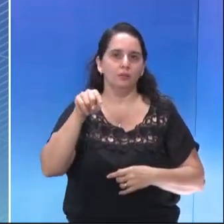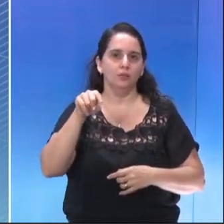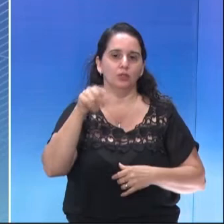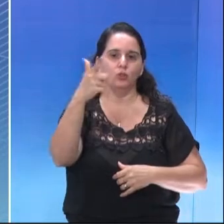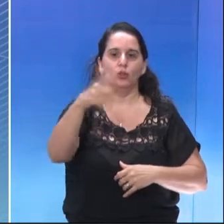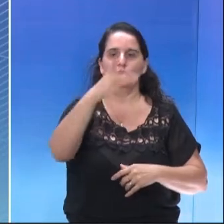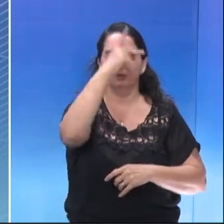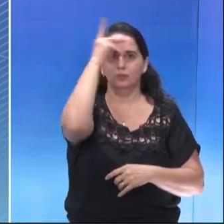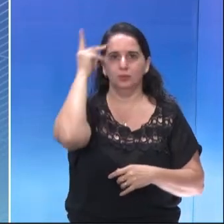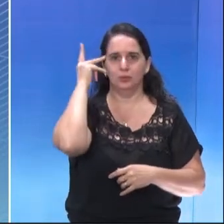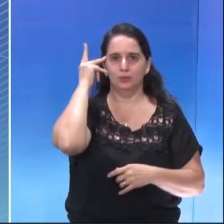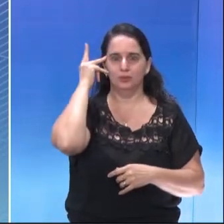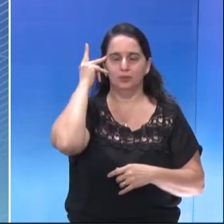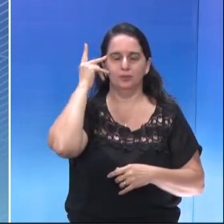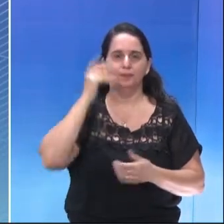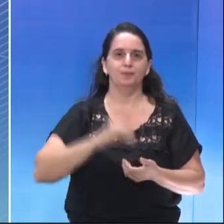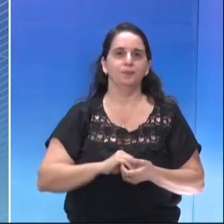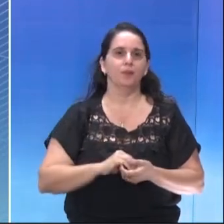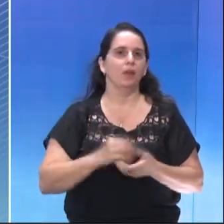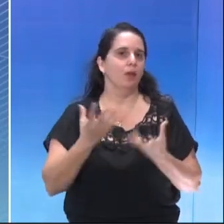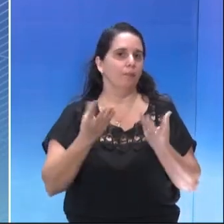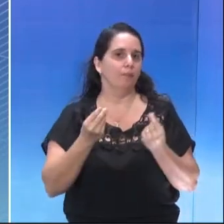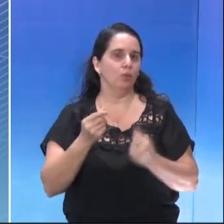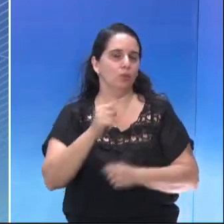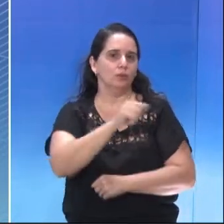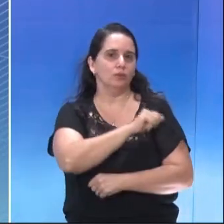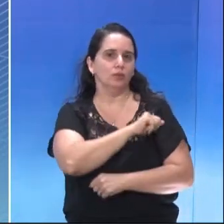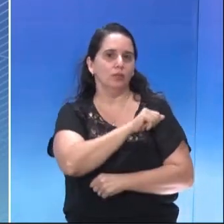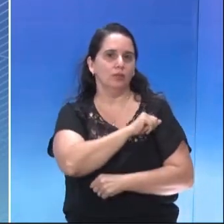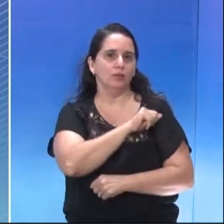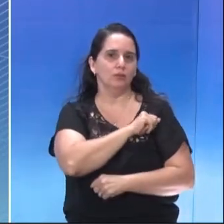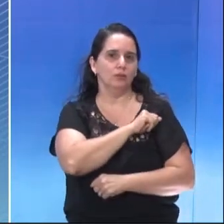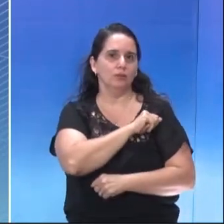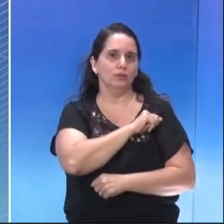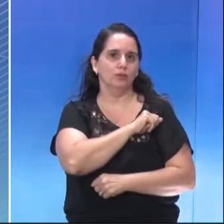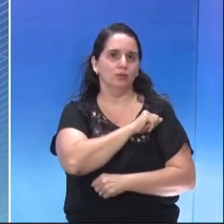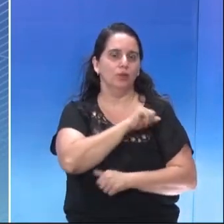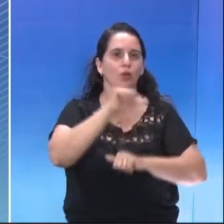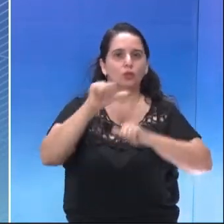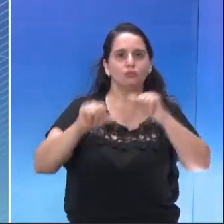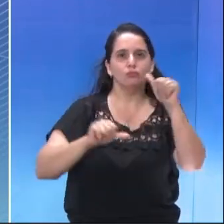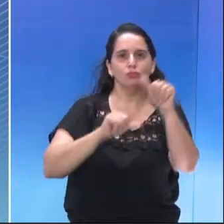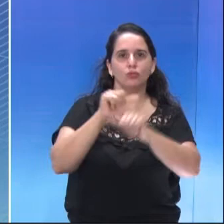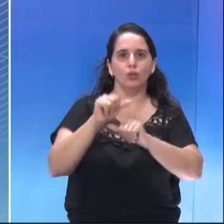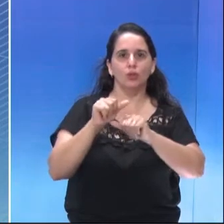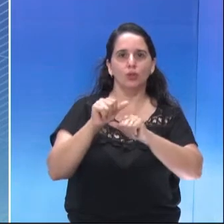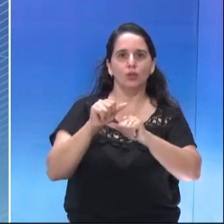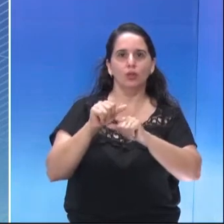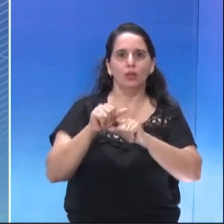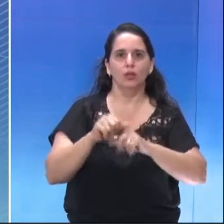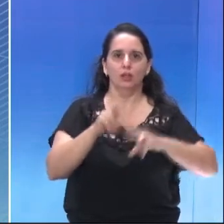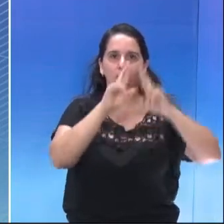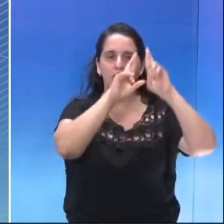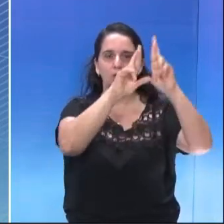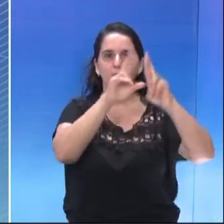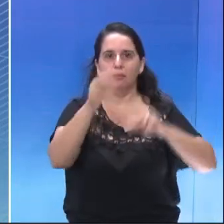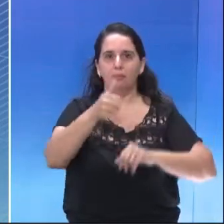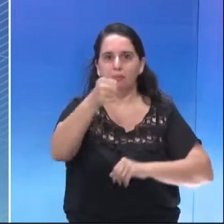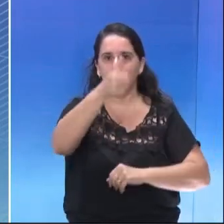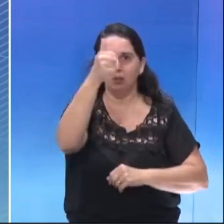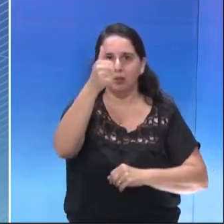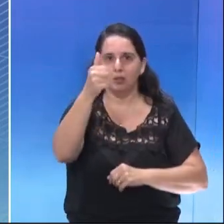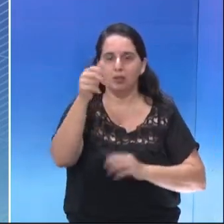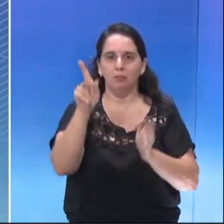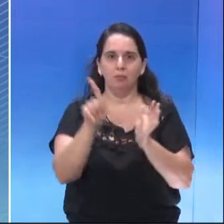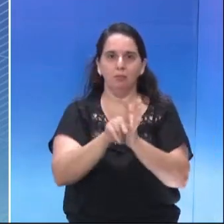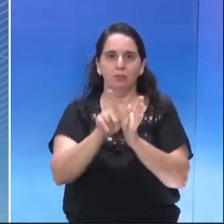enorme número de candidatos fazem. Transferir a responsabilidade, achar que a responsabilidade pelas melhorias são